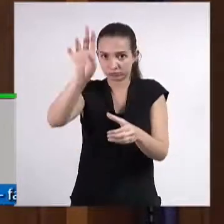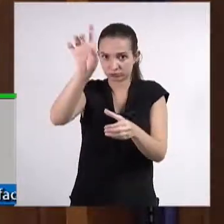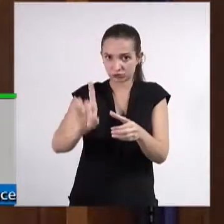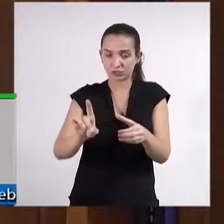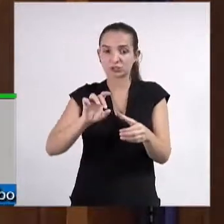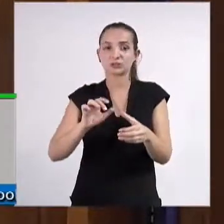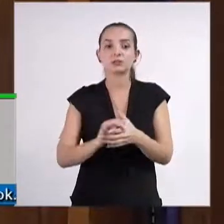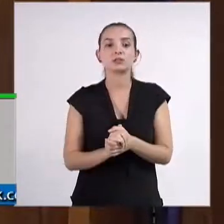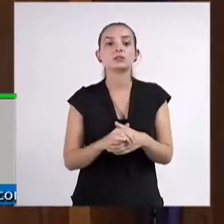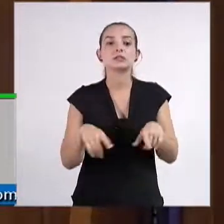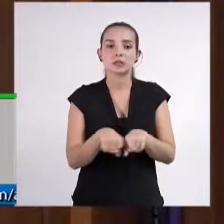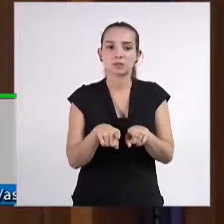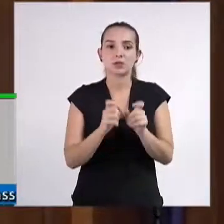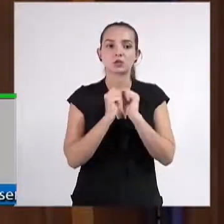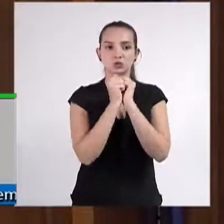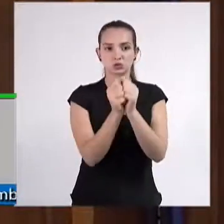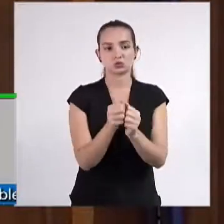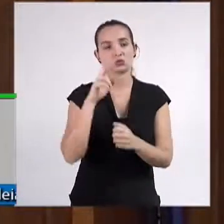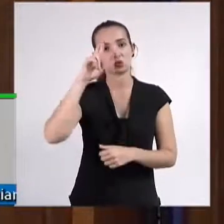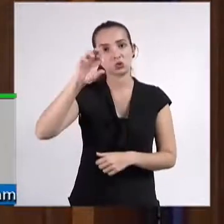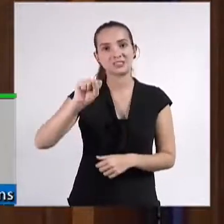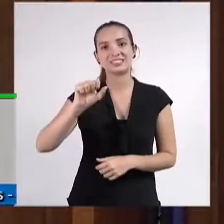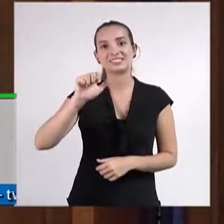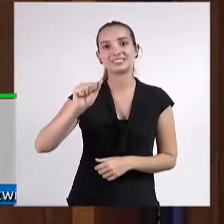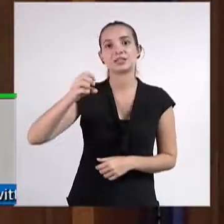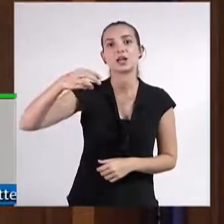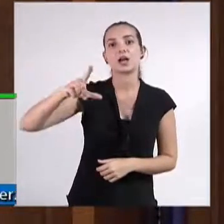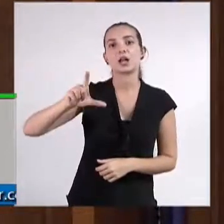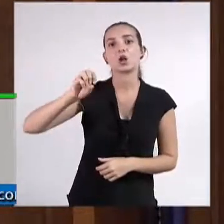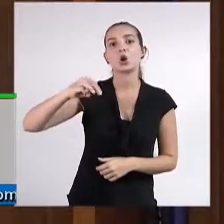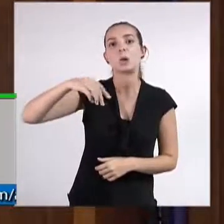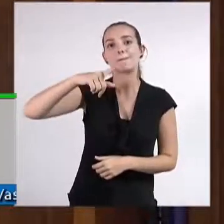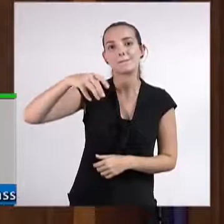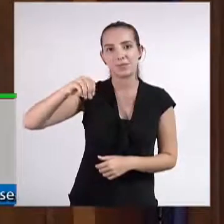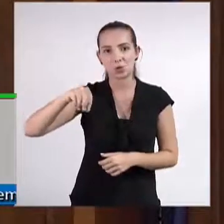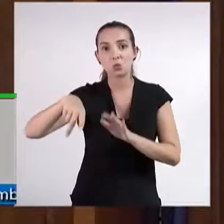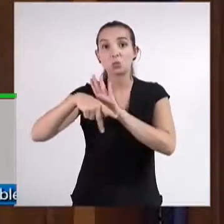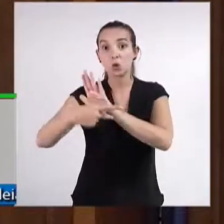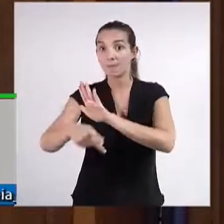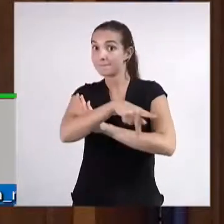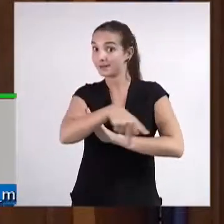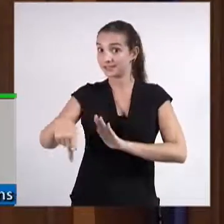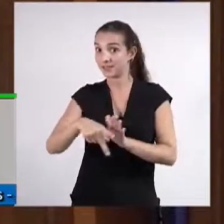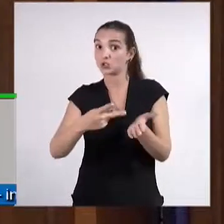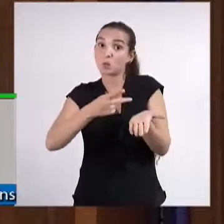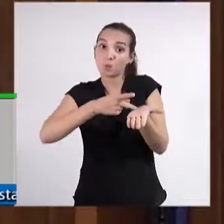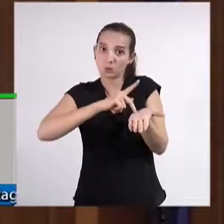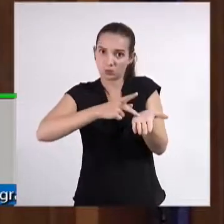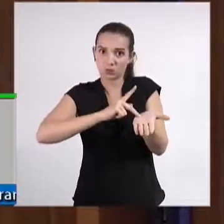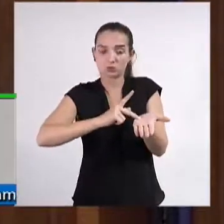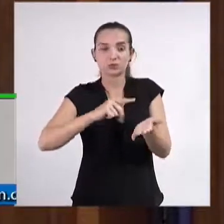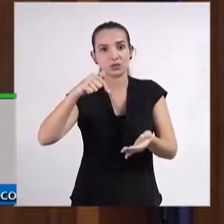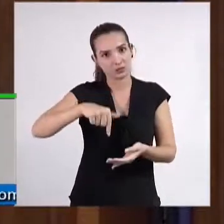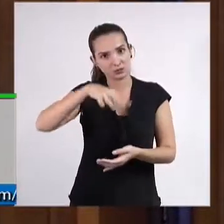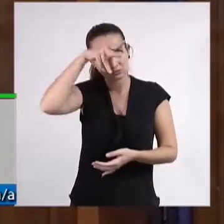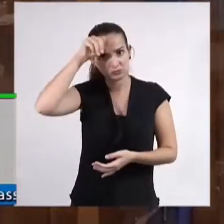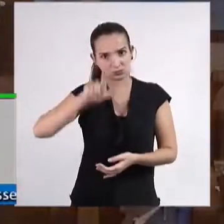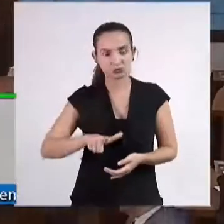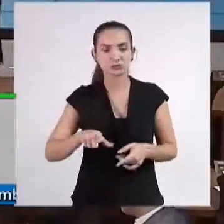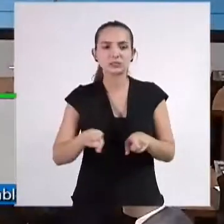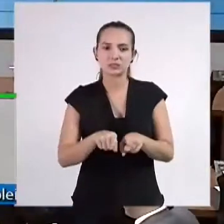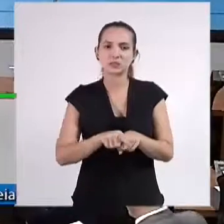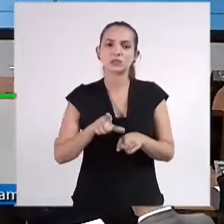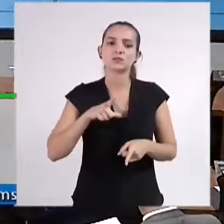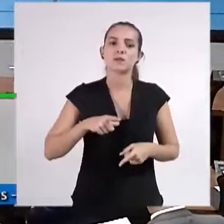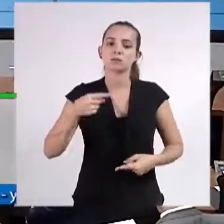superintendente estadual do PROCON, Marcelo Salomão, e vários parlamentares estiveram aqui também para debater esse